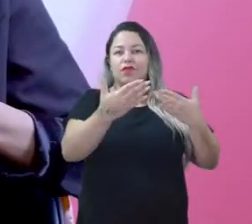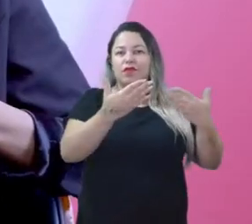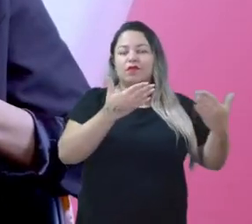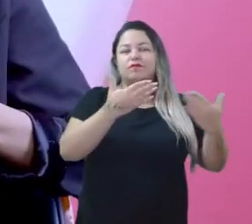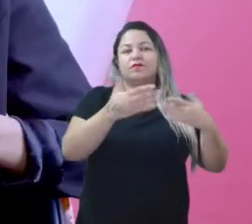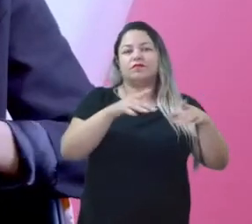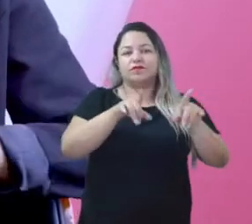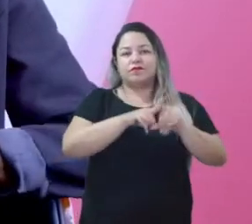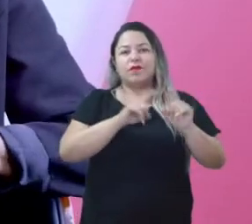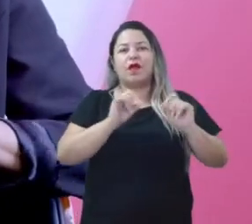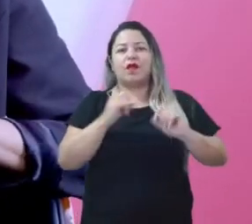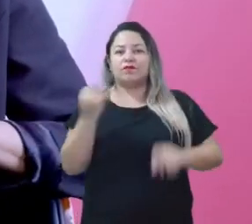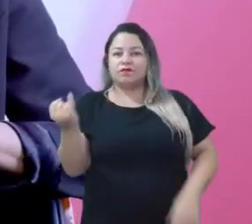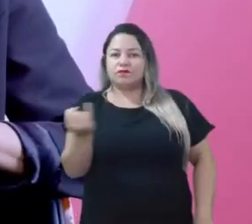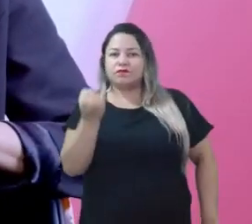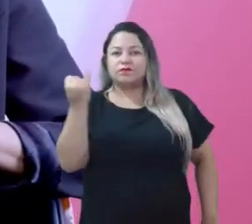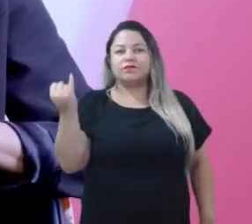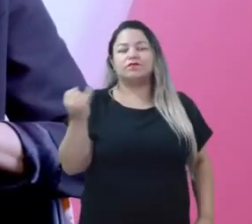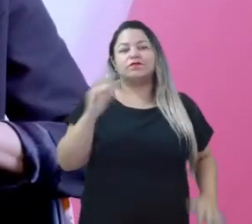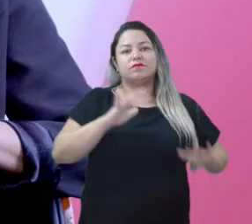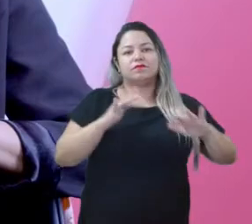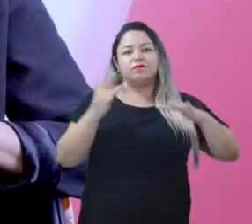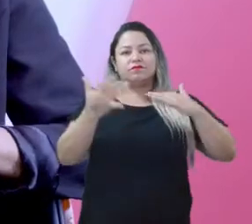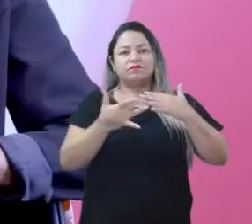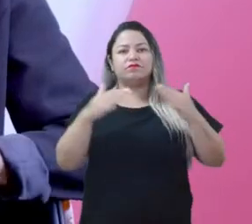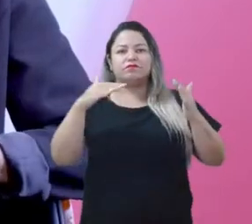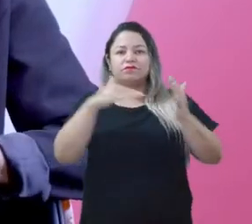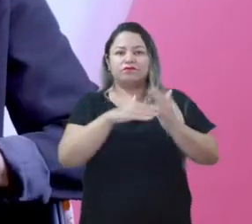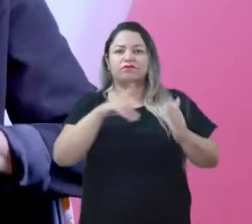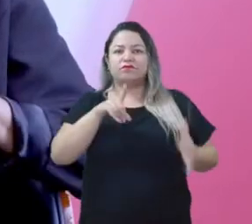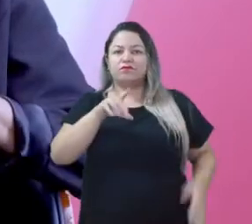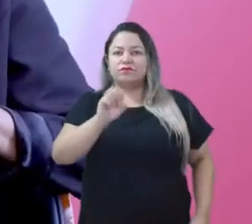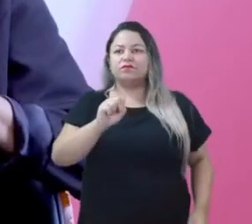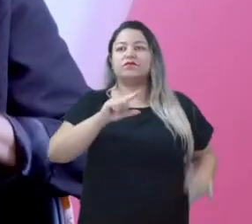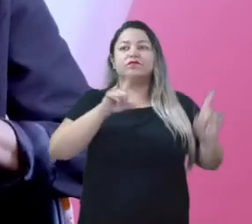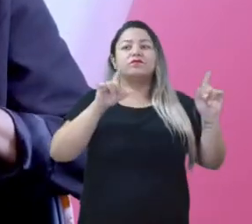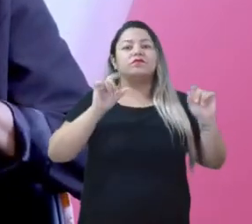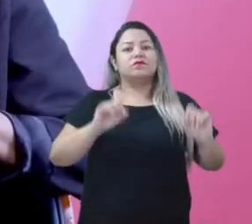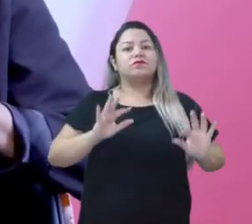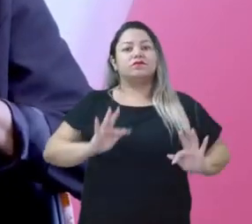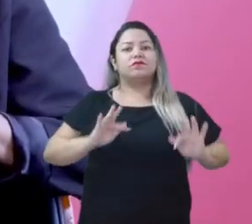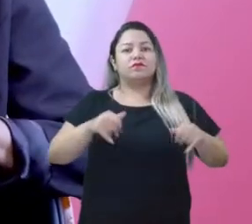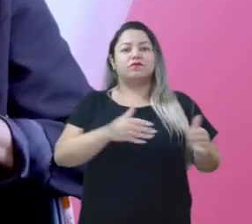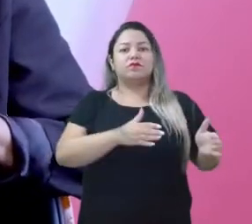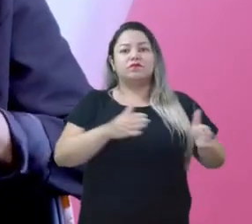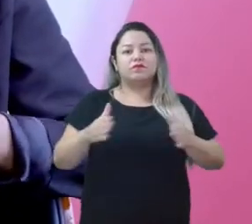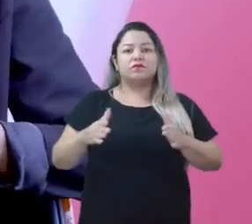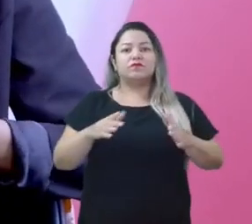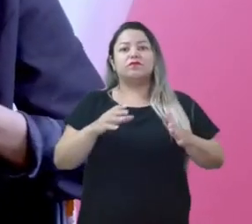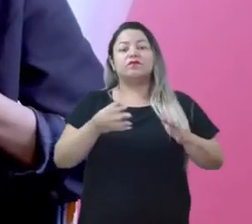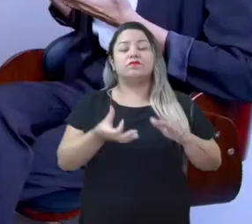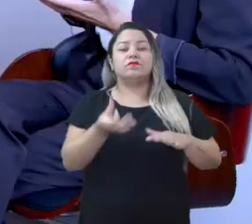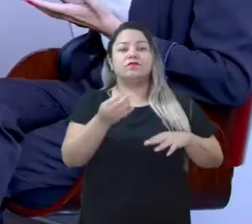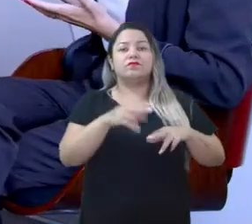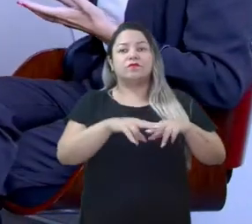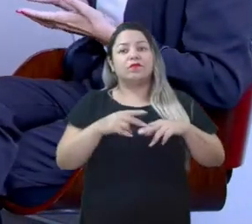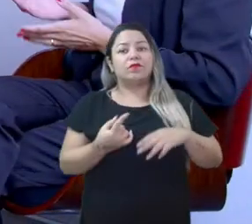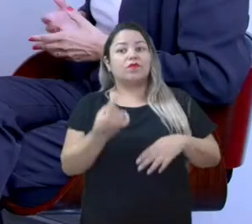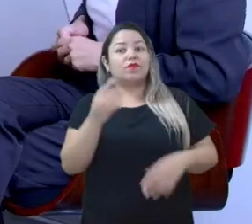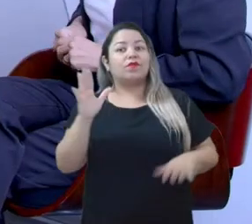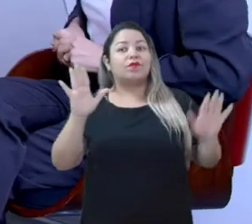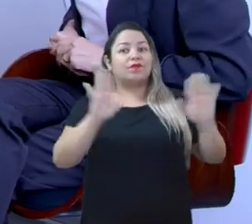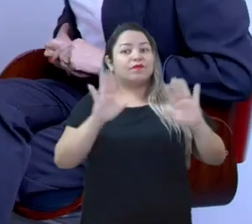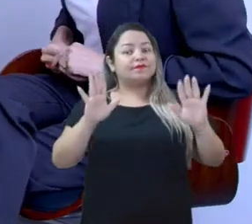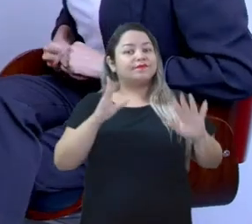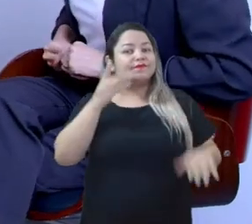muito importante que tomou as redes sociais nos últimos dias, que é o fim da escala 6x1. Olá, deputado,